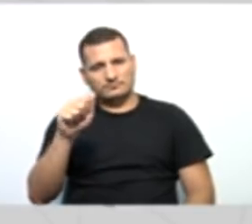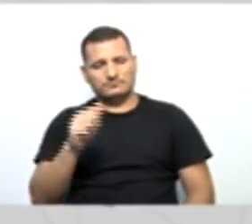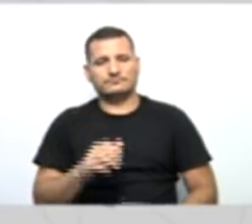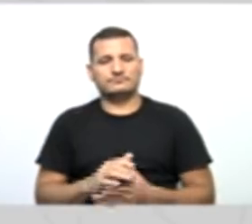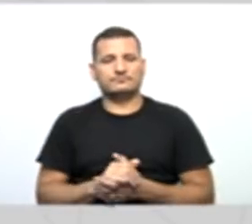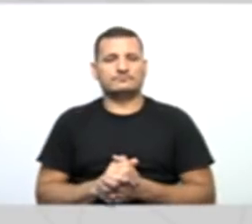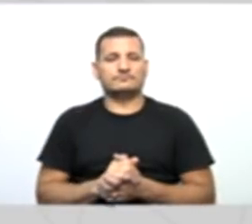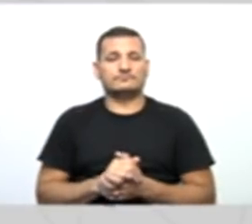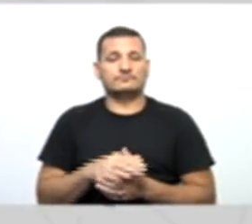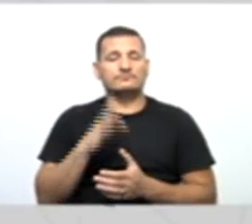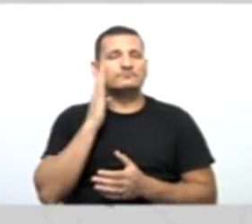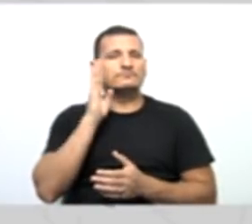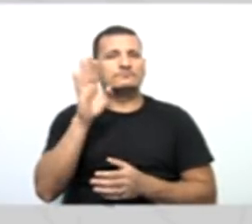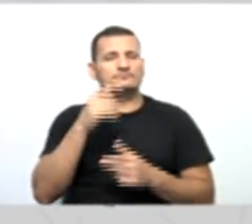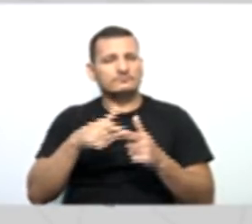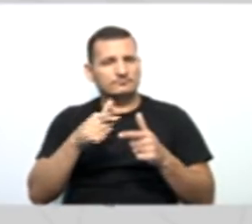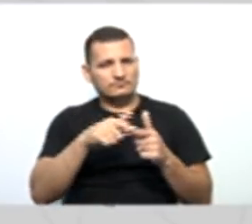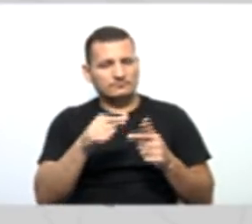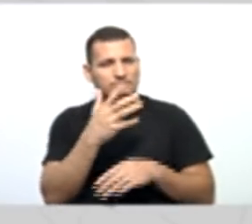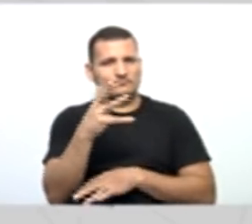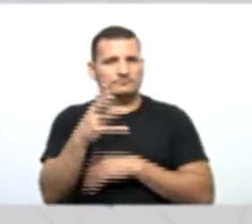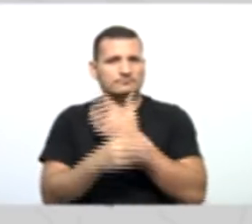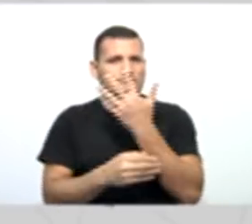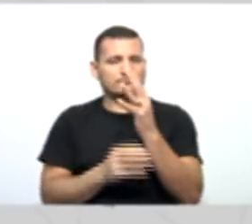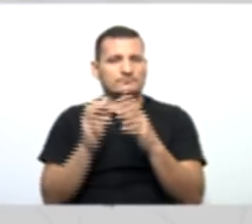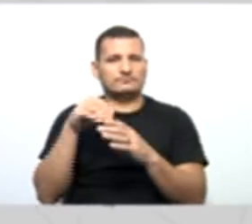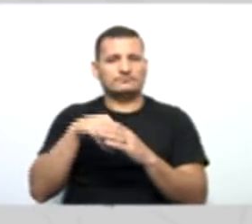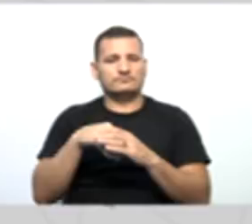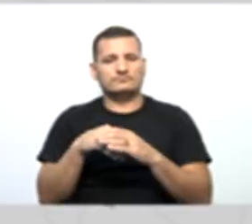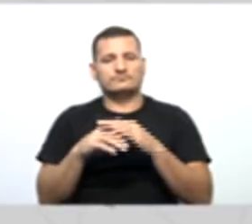questões ambientais enfrentadas pelas organizações.